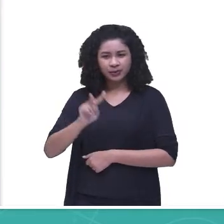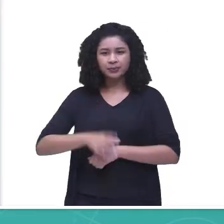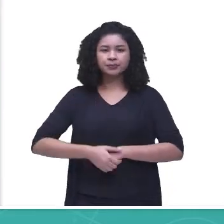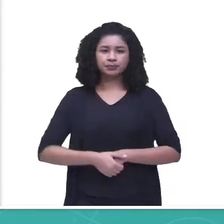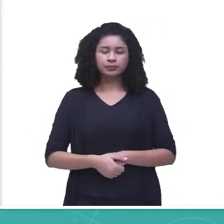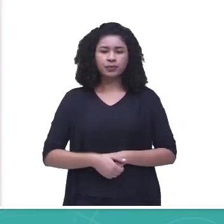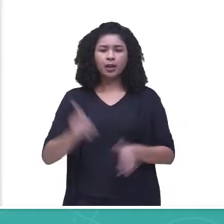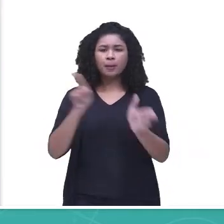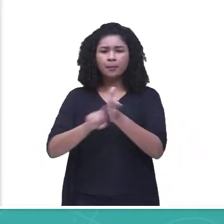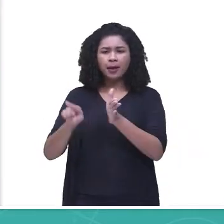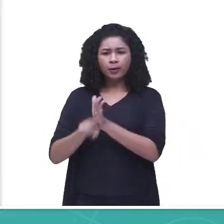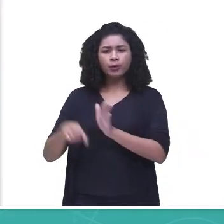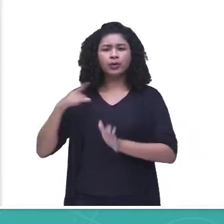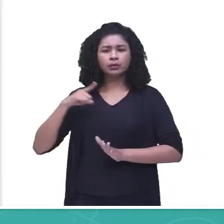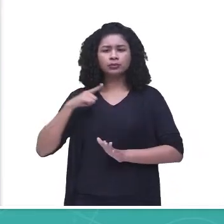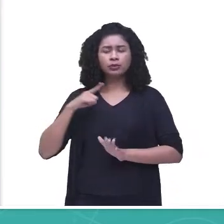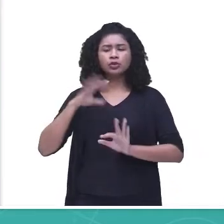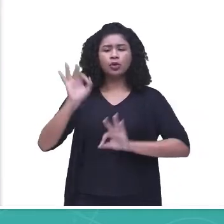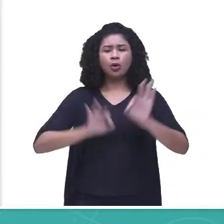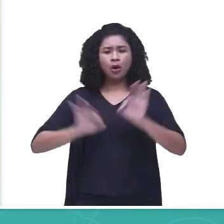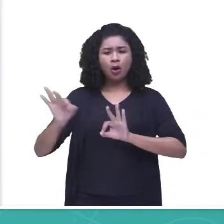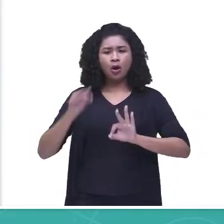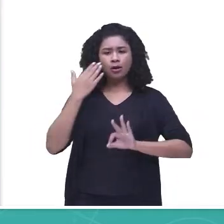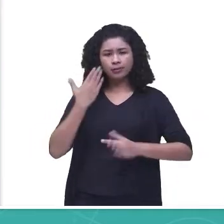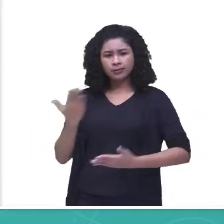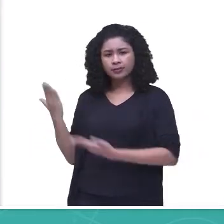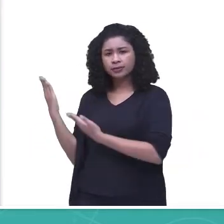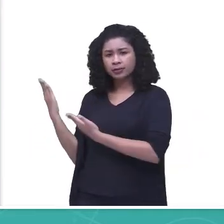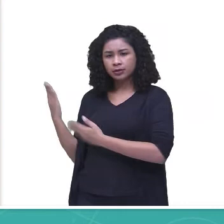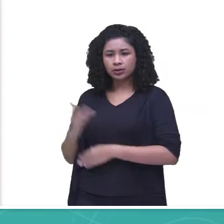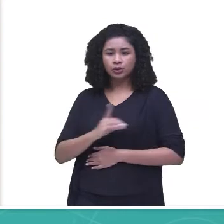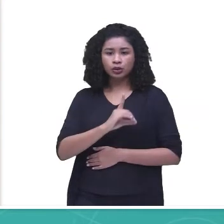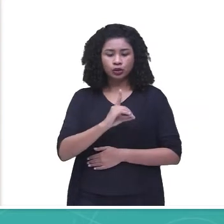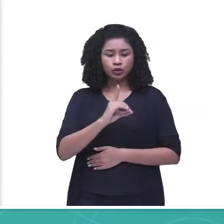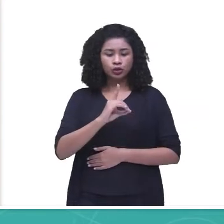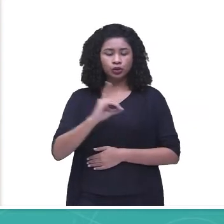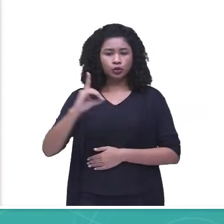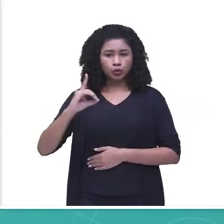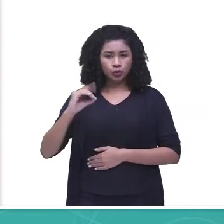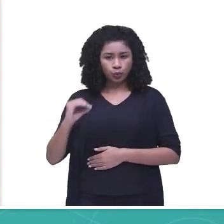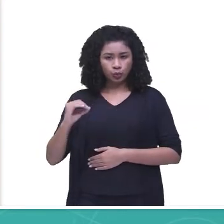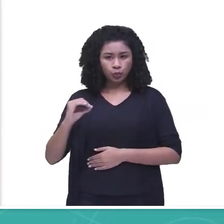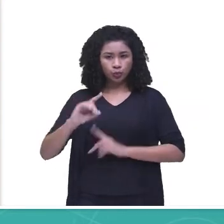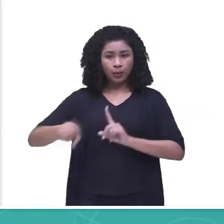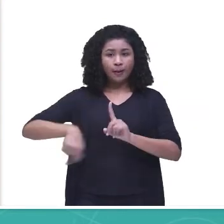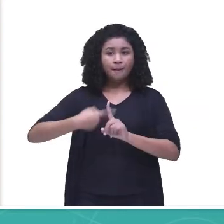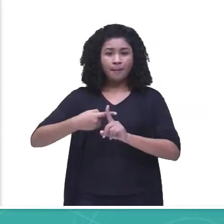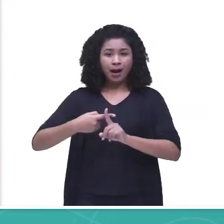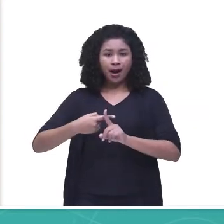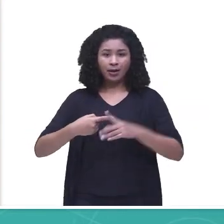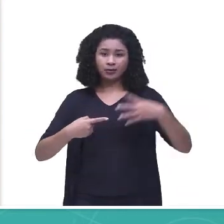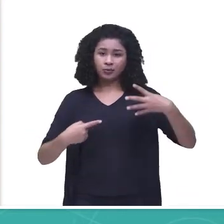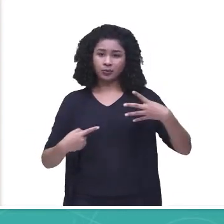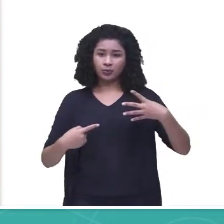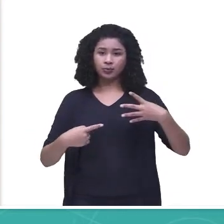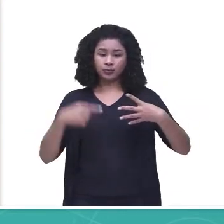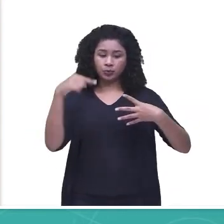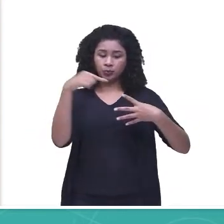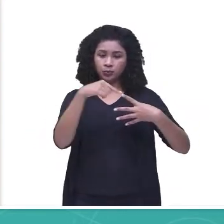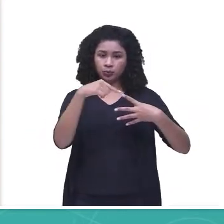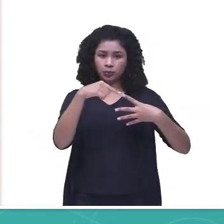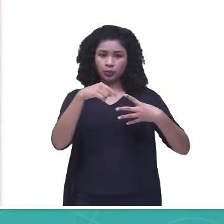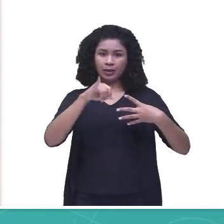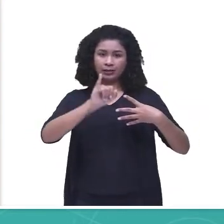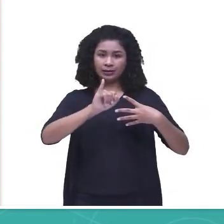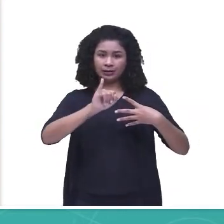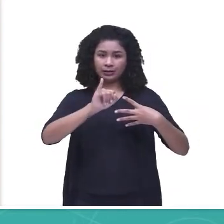estrutura. Do, que é o verbo auxiliar, mais sujeito, nesse caso aí eu tenho I, que é eu,